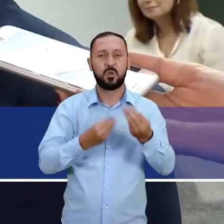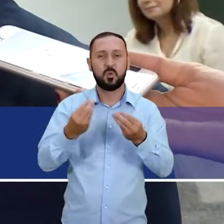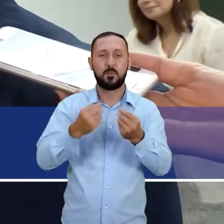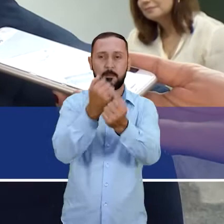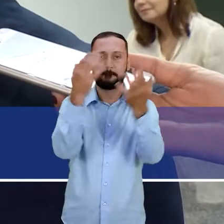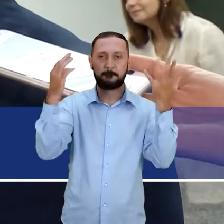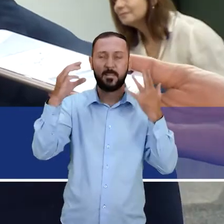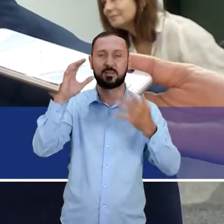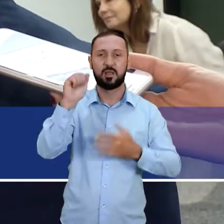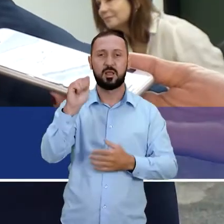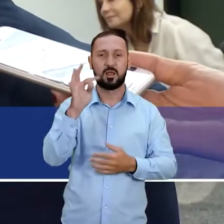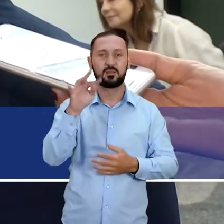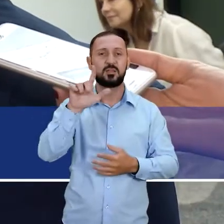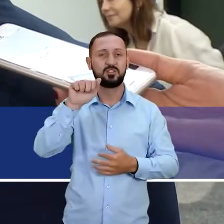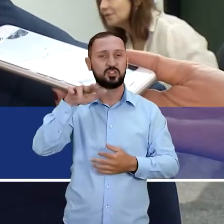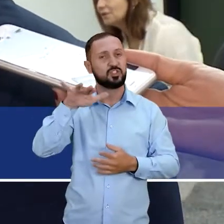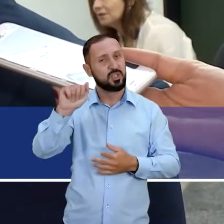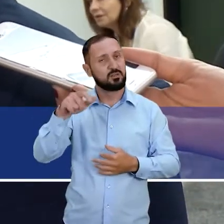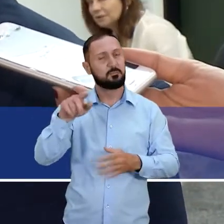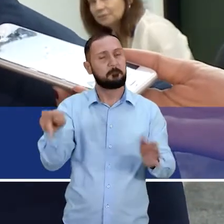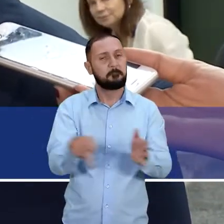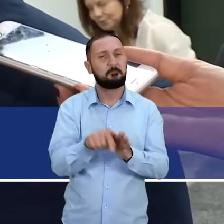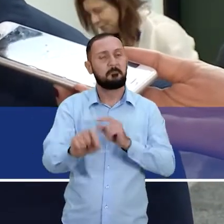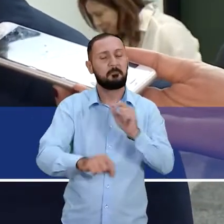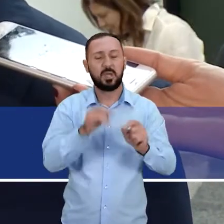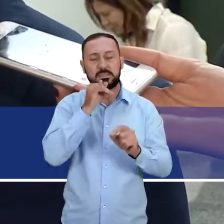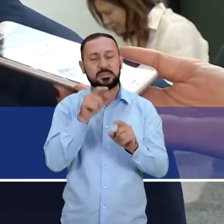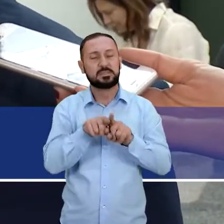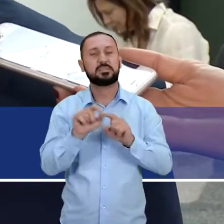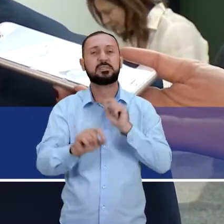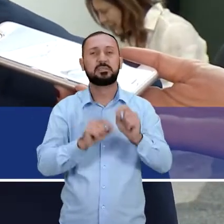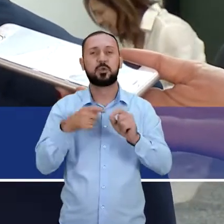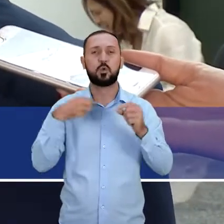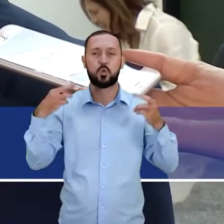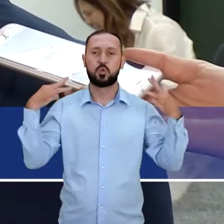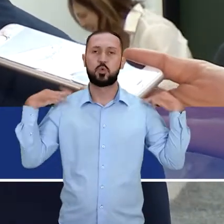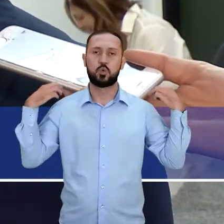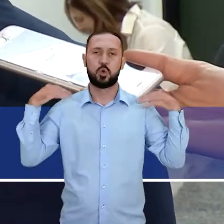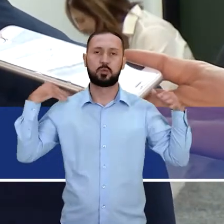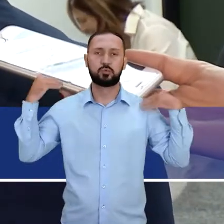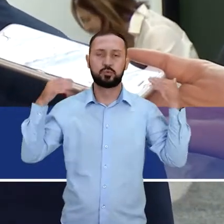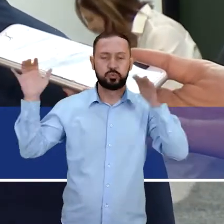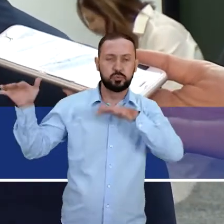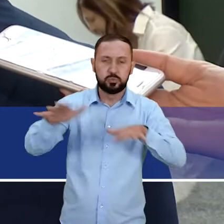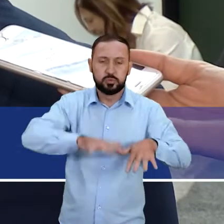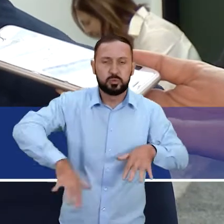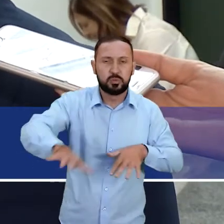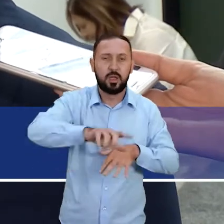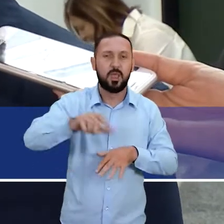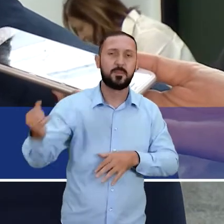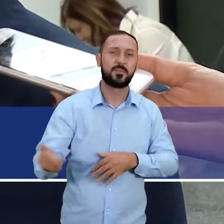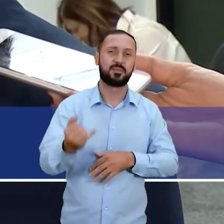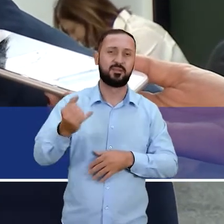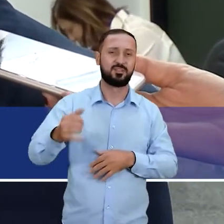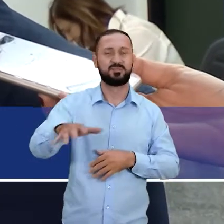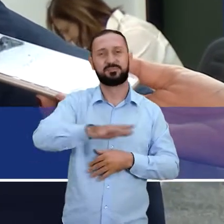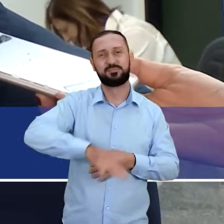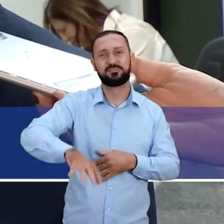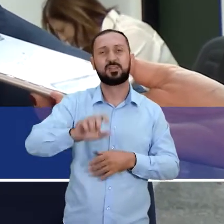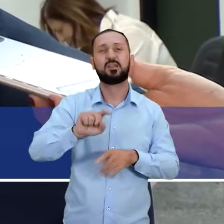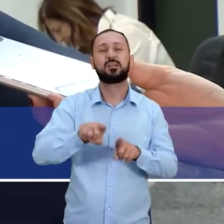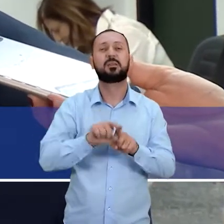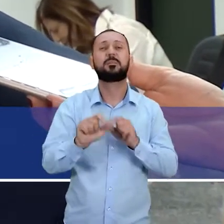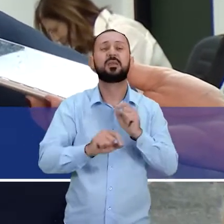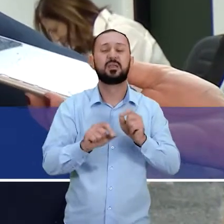final de Mata Atlântica que a gente possui aqui no estado de Mato Grosso do Sul. Além disso, o turismo também é fundamental para a região e principalmente